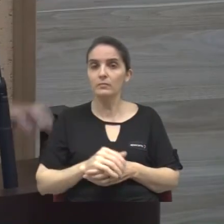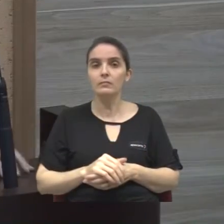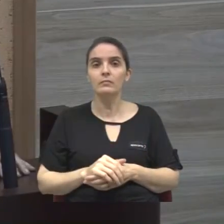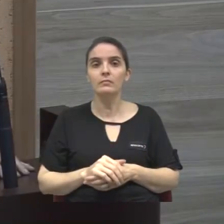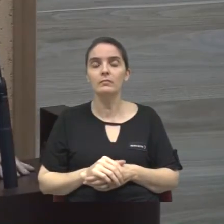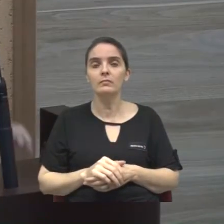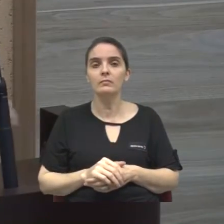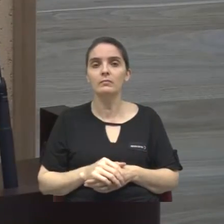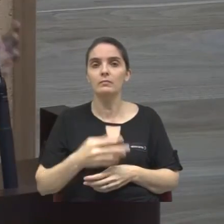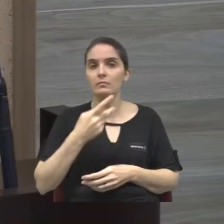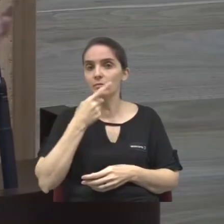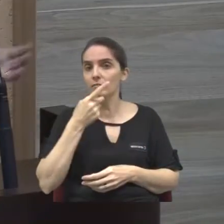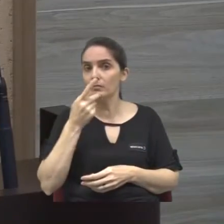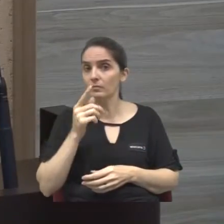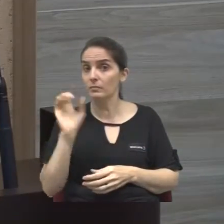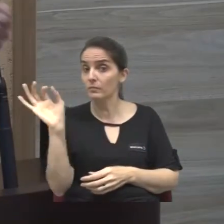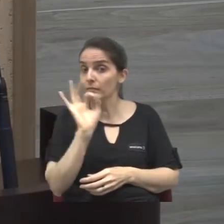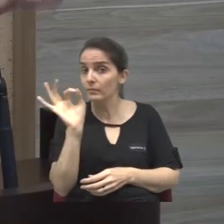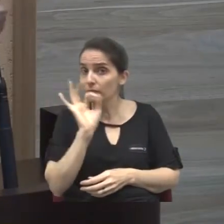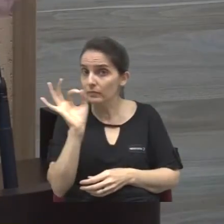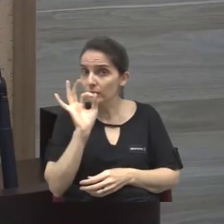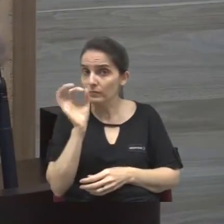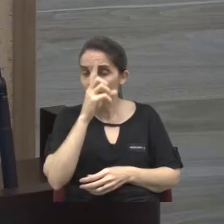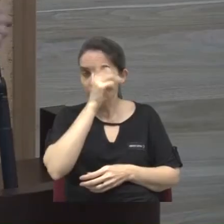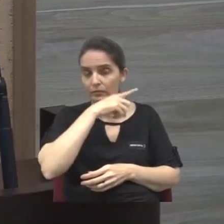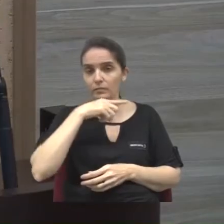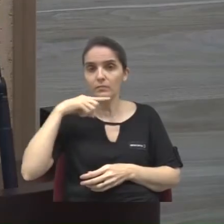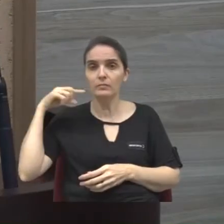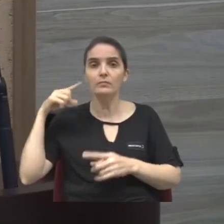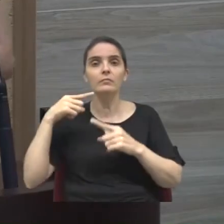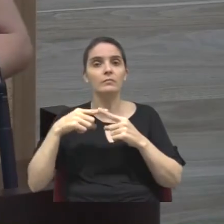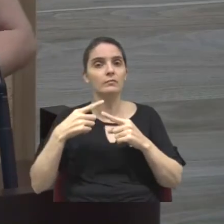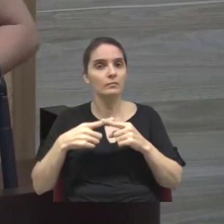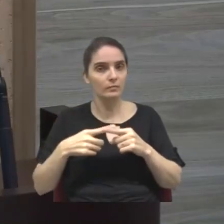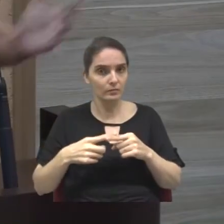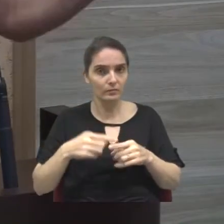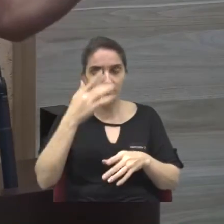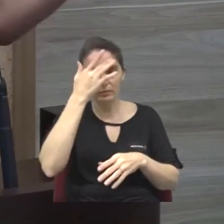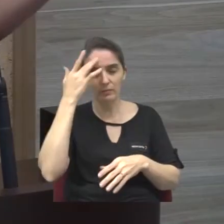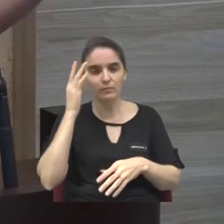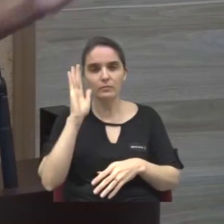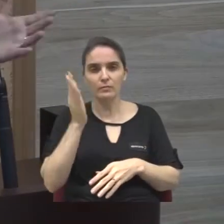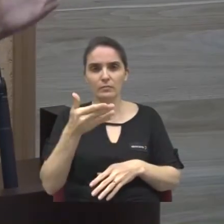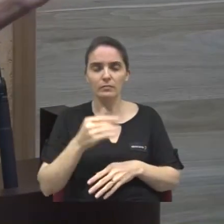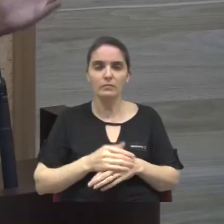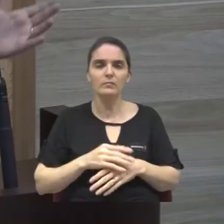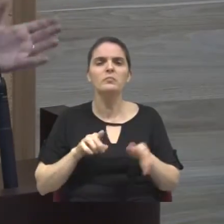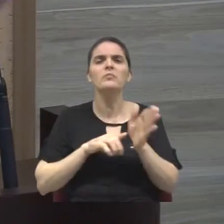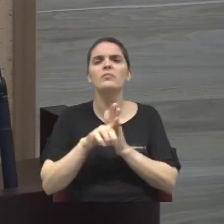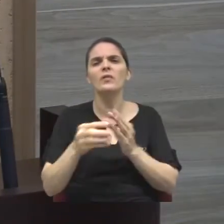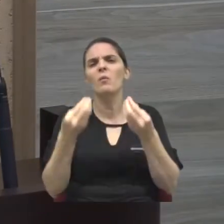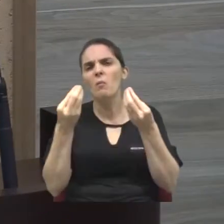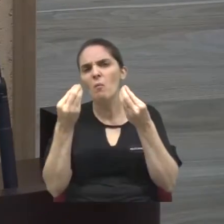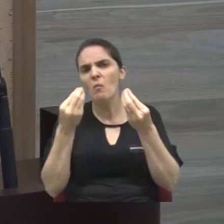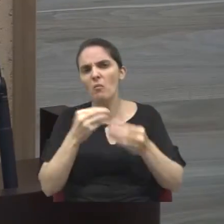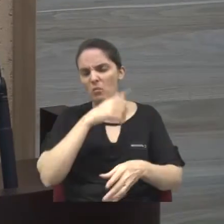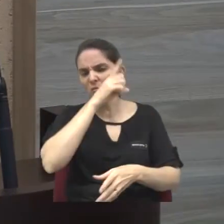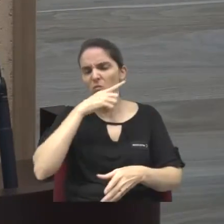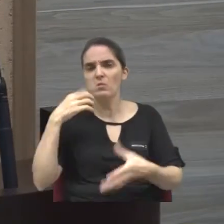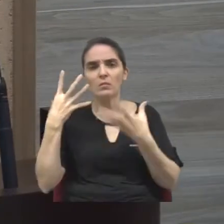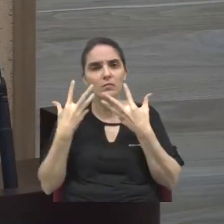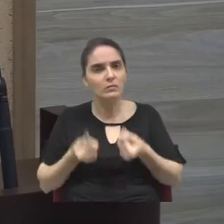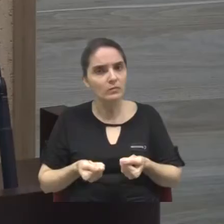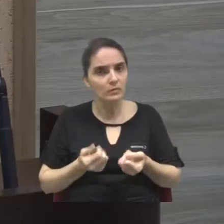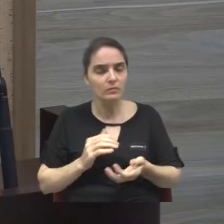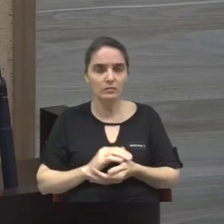a ela, porque muitas pessoas já mandaram foto para mim hoje pela manhã e perguntaram onde se viu a doutora Mayra aceitar isso. São